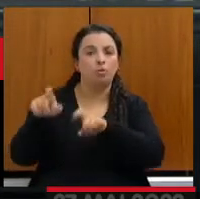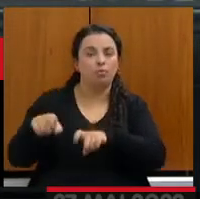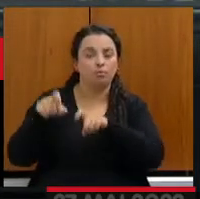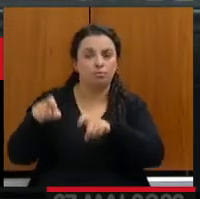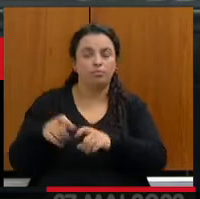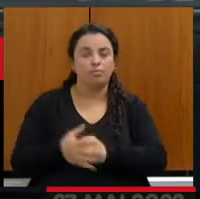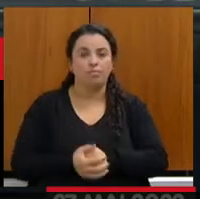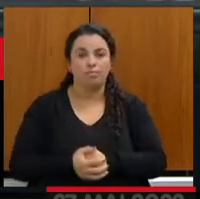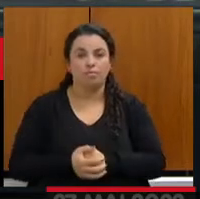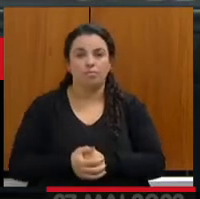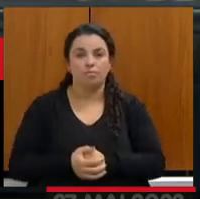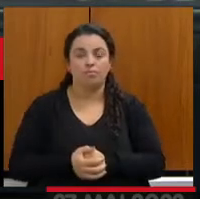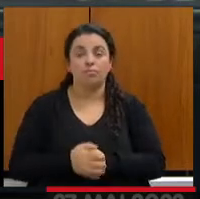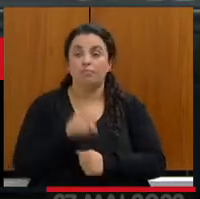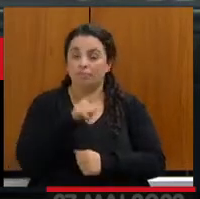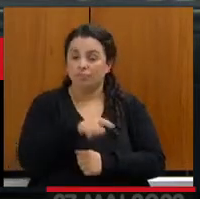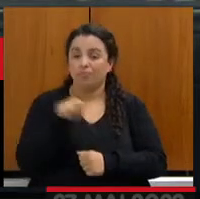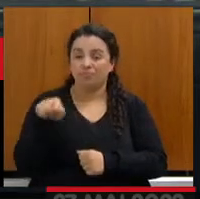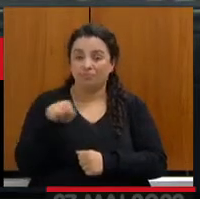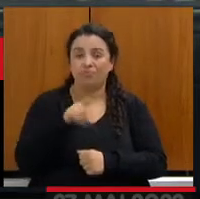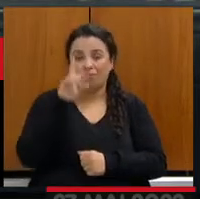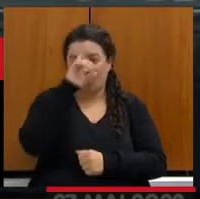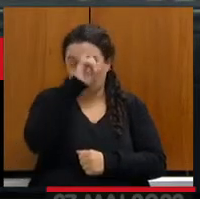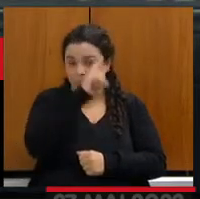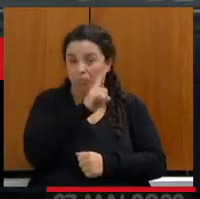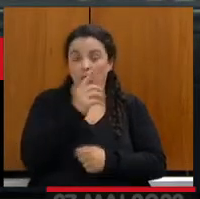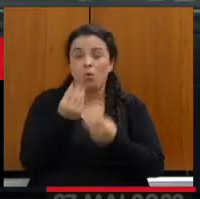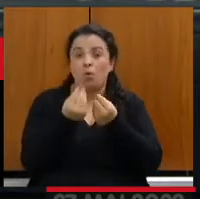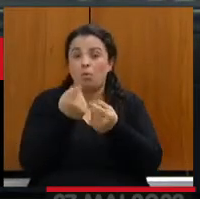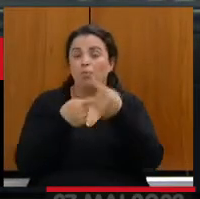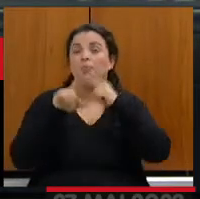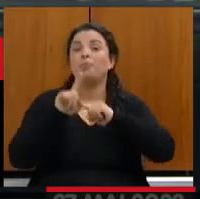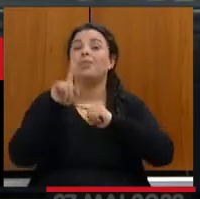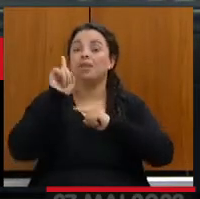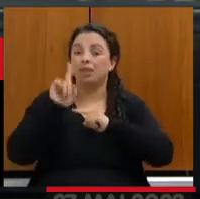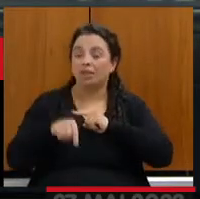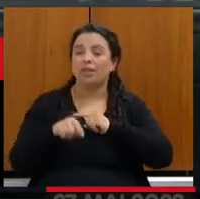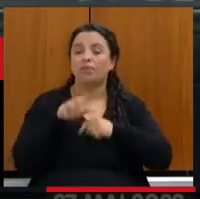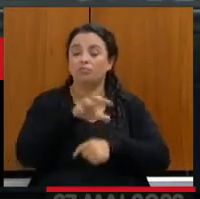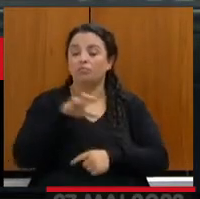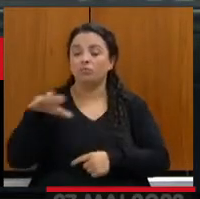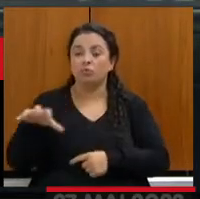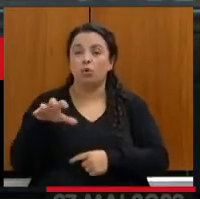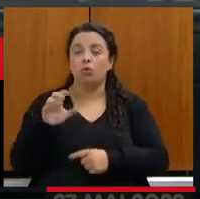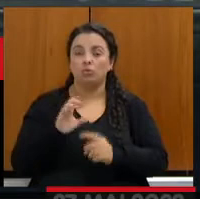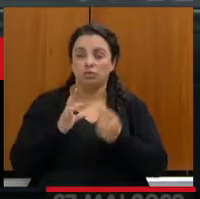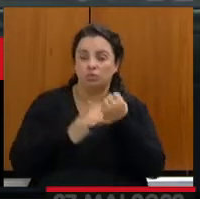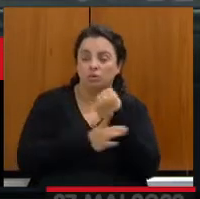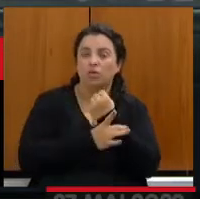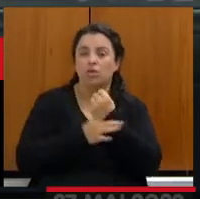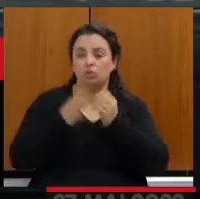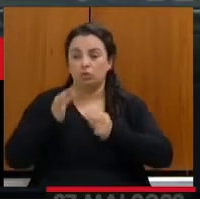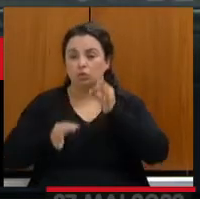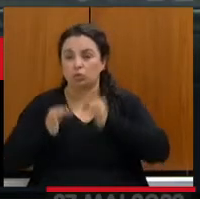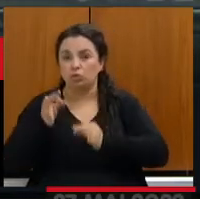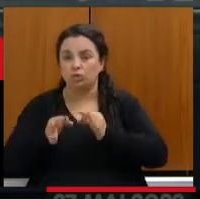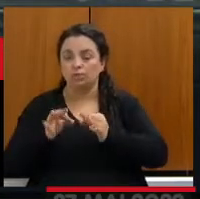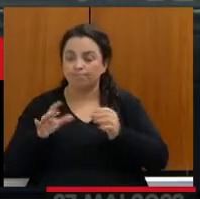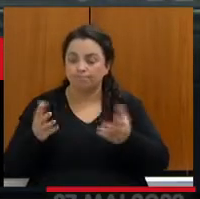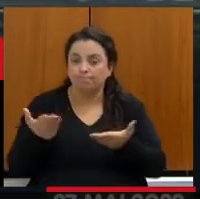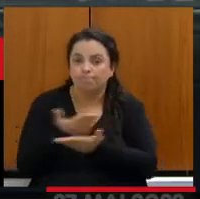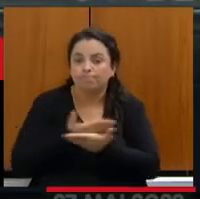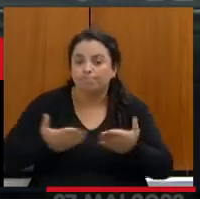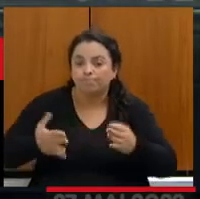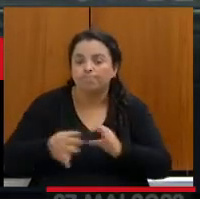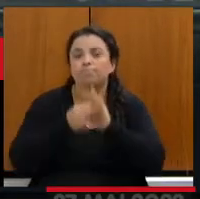começa pela integração entre órgãos da área de segurança do sistema de justiça e do Legislativo